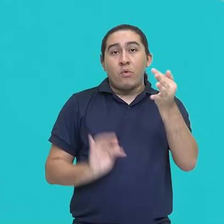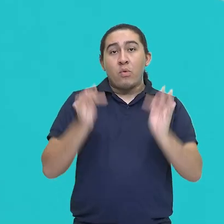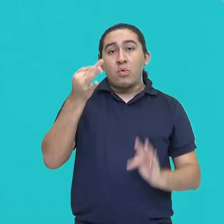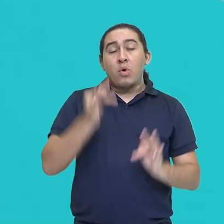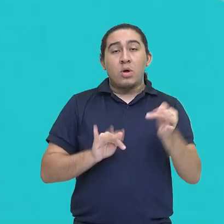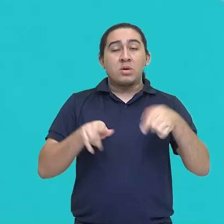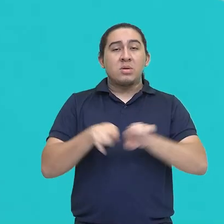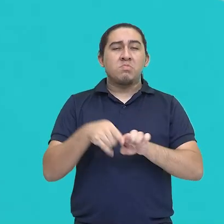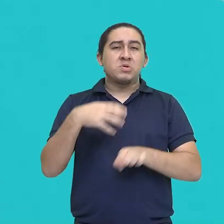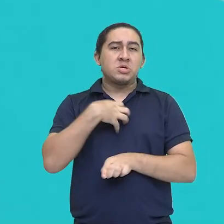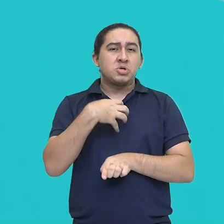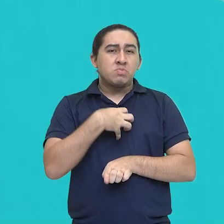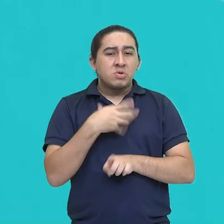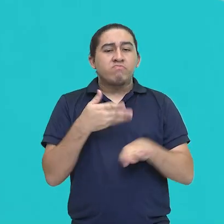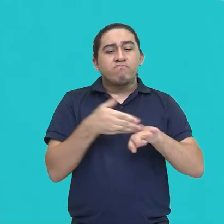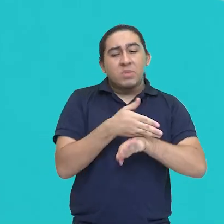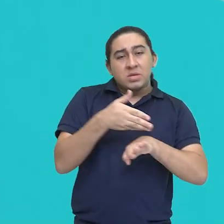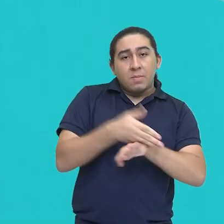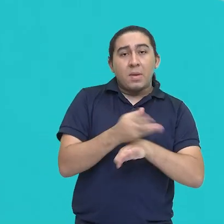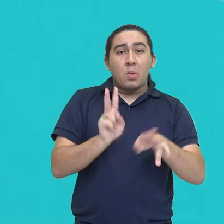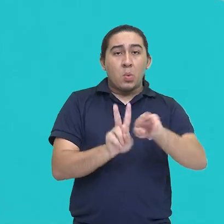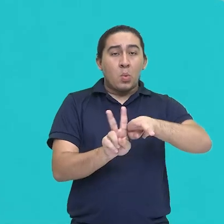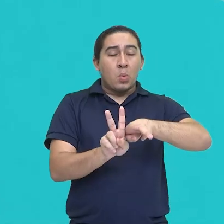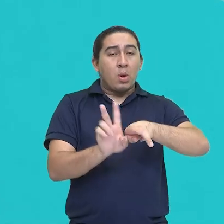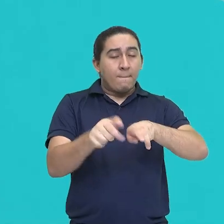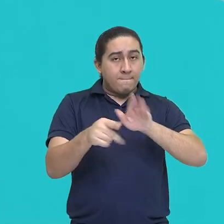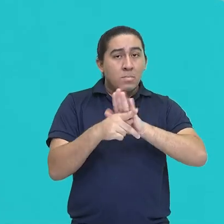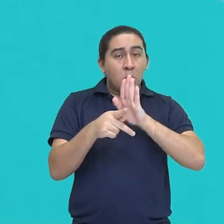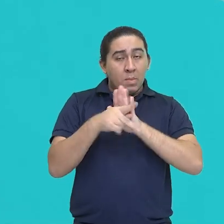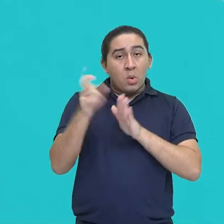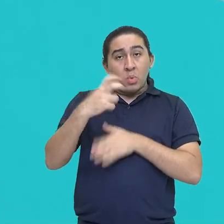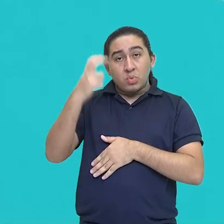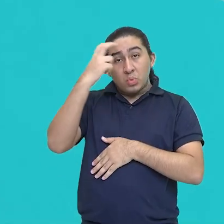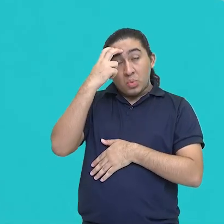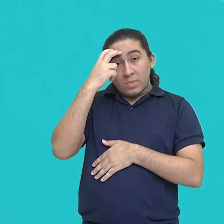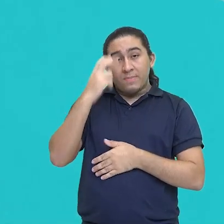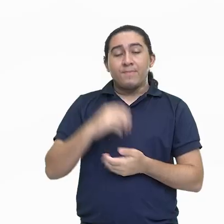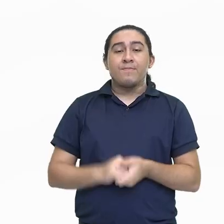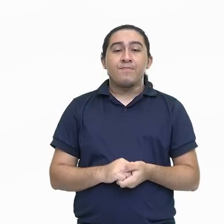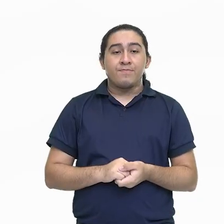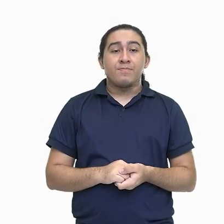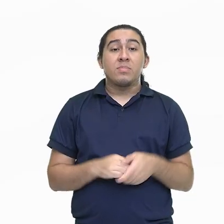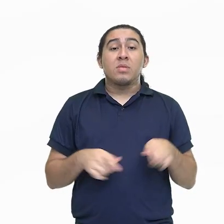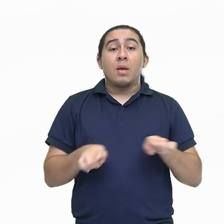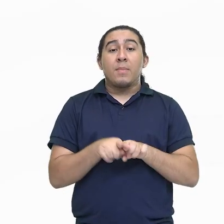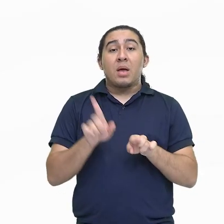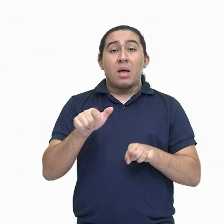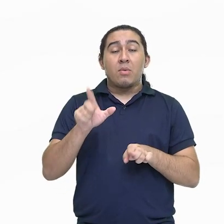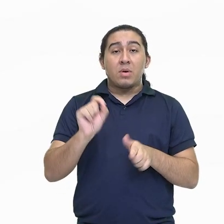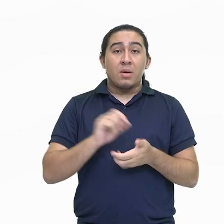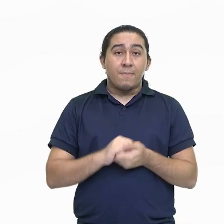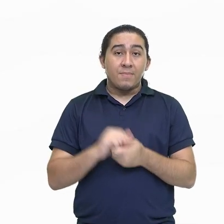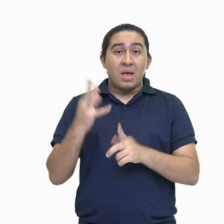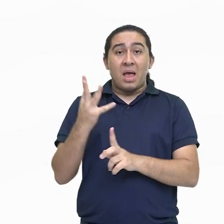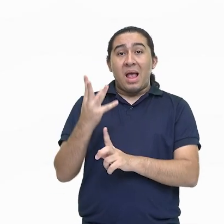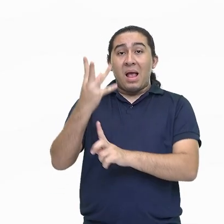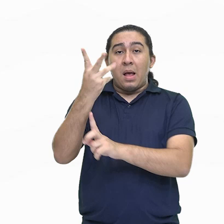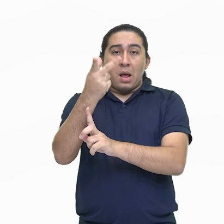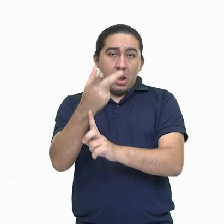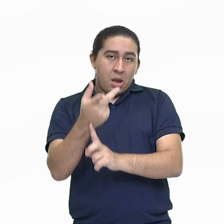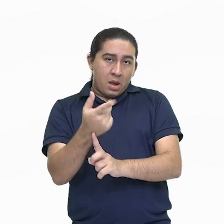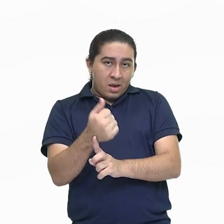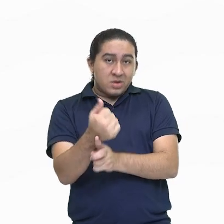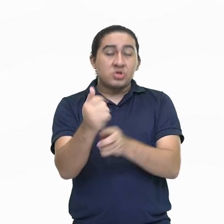de pertencimento a uma cultura. E falamos também da arte digital. Vamos lembrar, a arte digital é toda